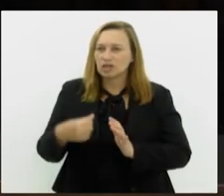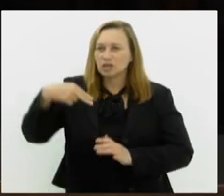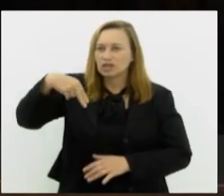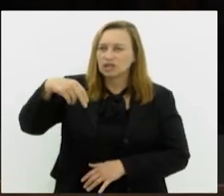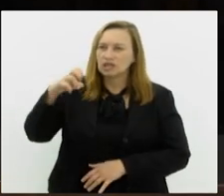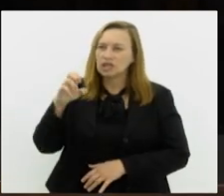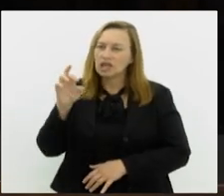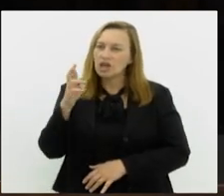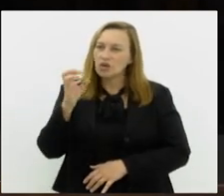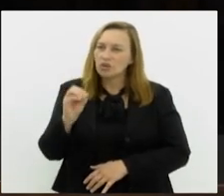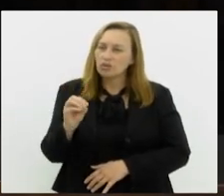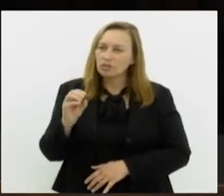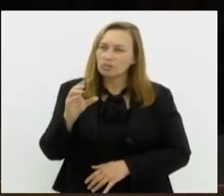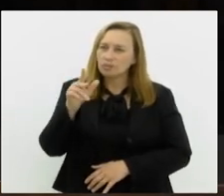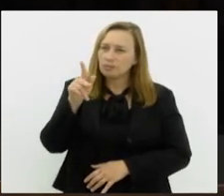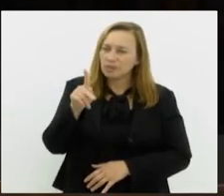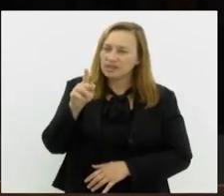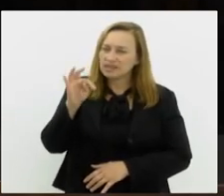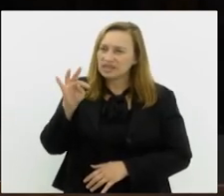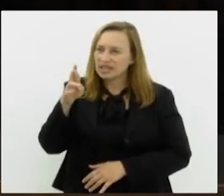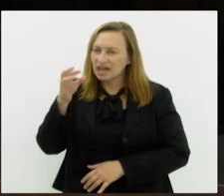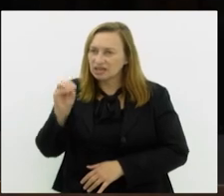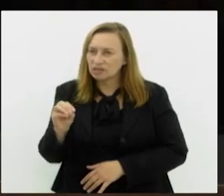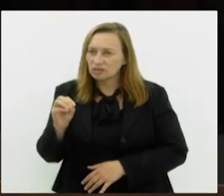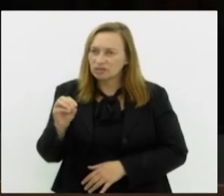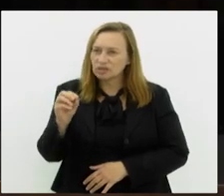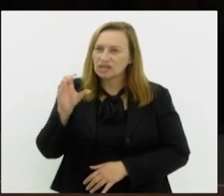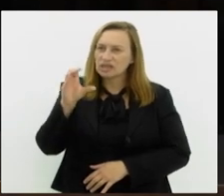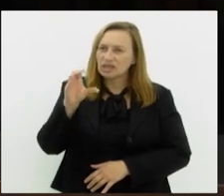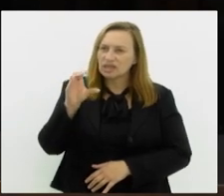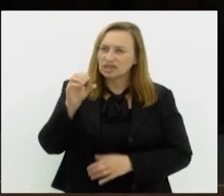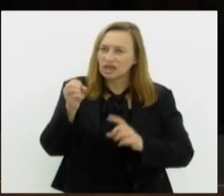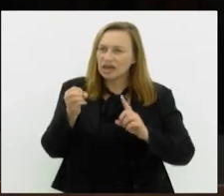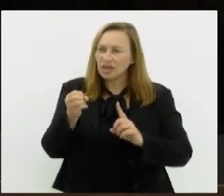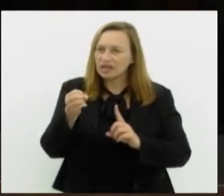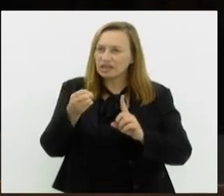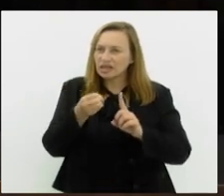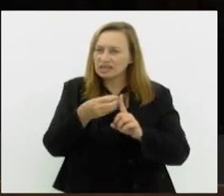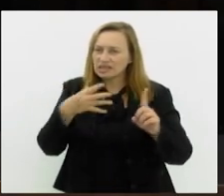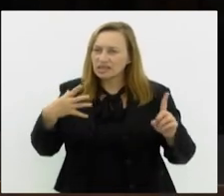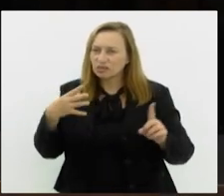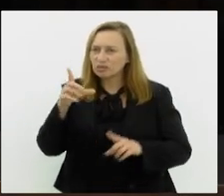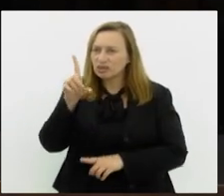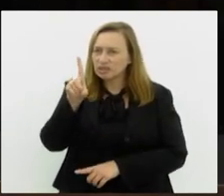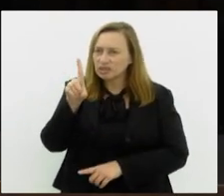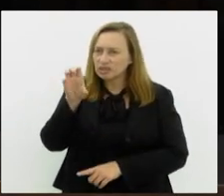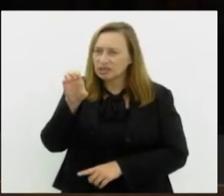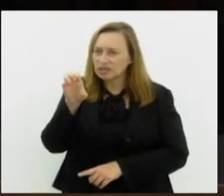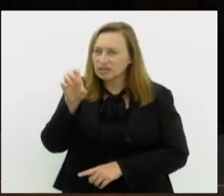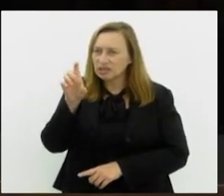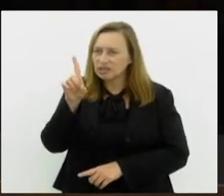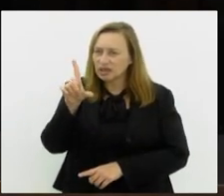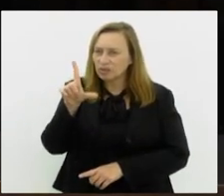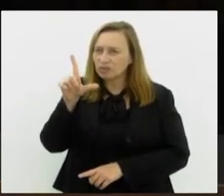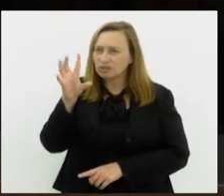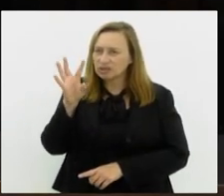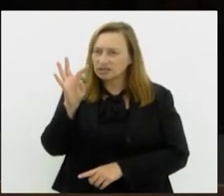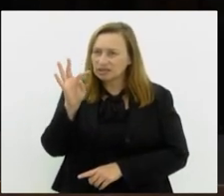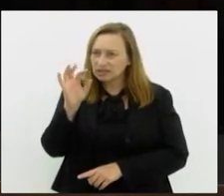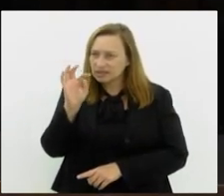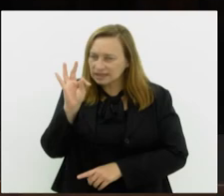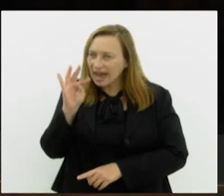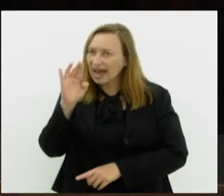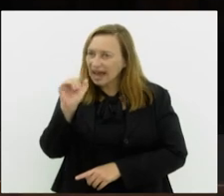neuropsiquiátricos, síndrome de Tourette e da outras providências. Pareceres das comissões de Constituição e Justiça pela